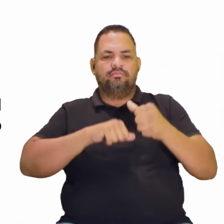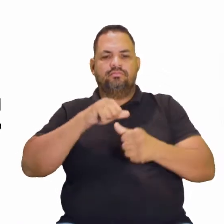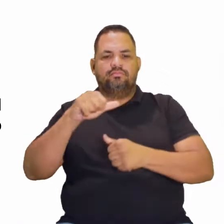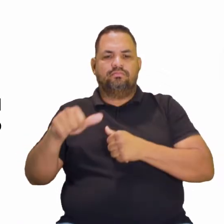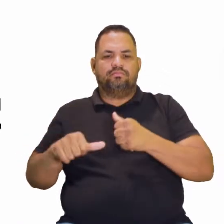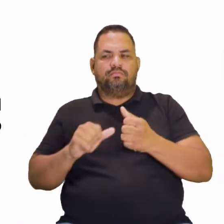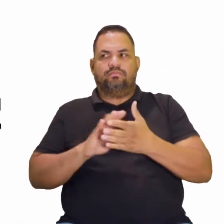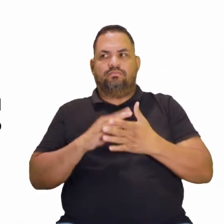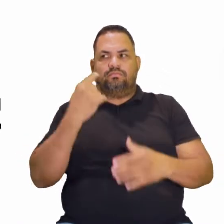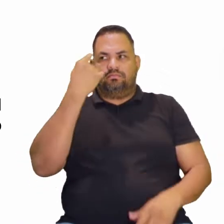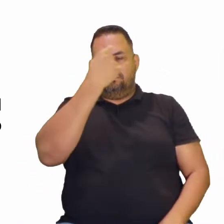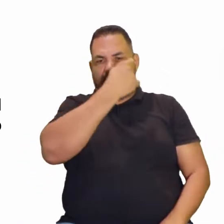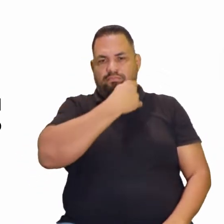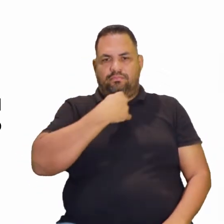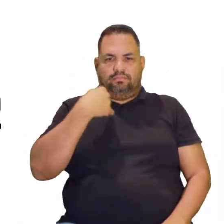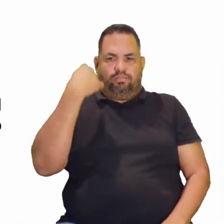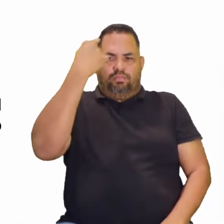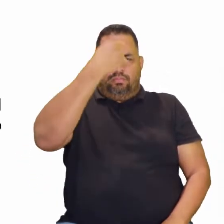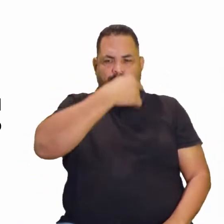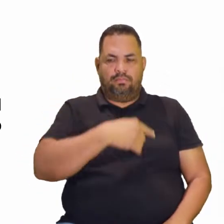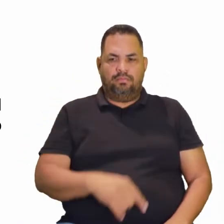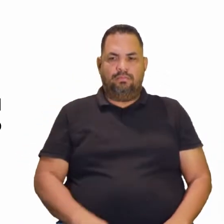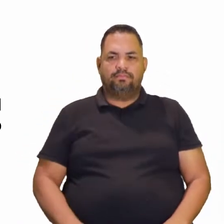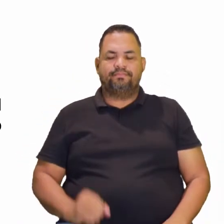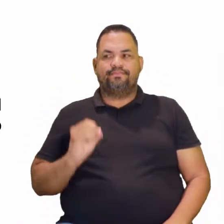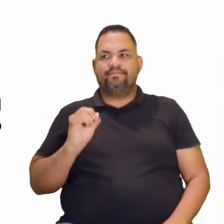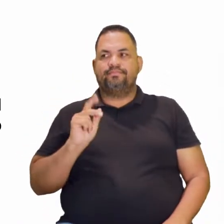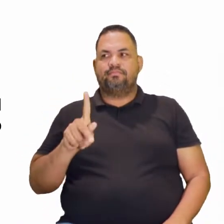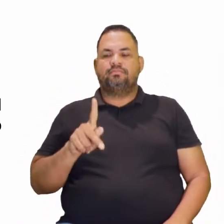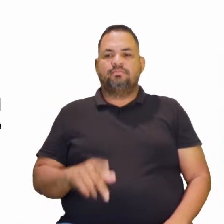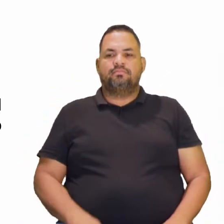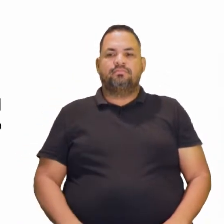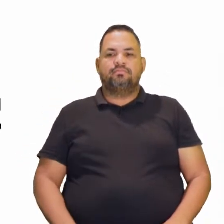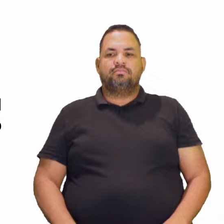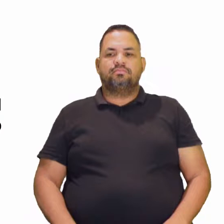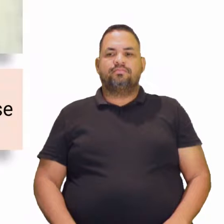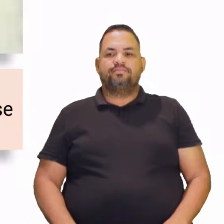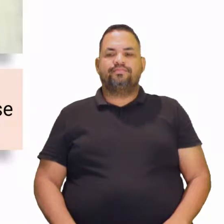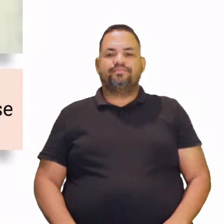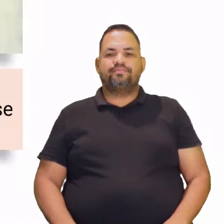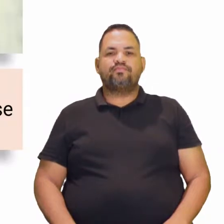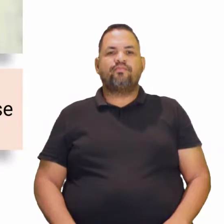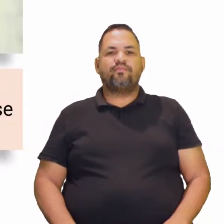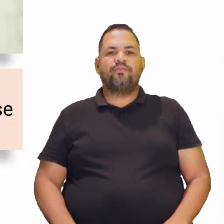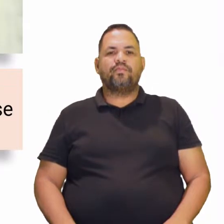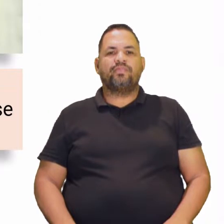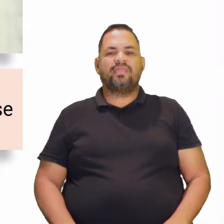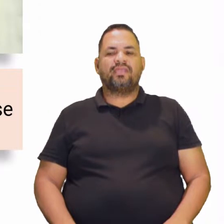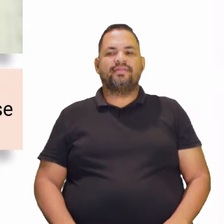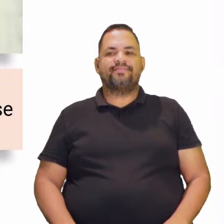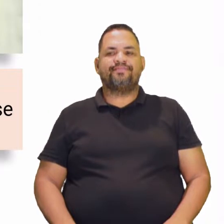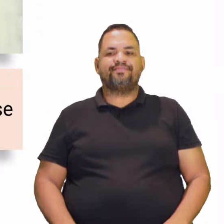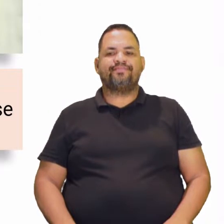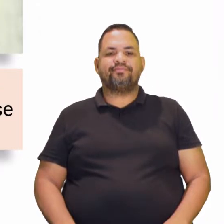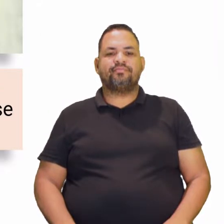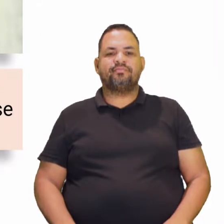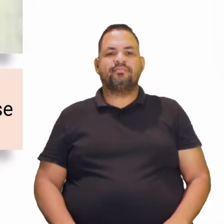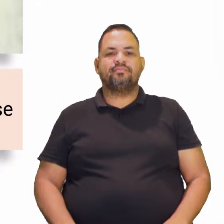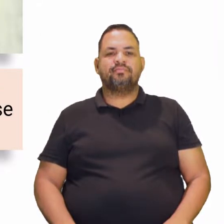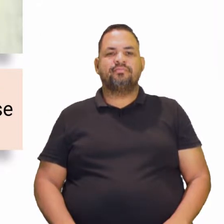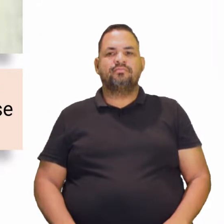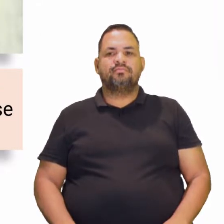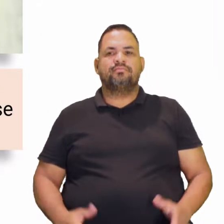transformações em seu rosto. Ok? Então vamos seguir aqui. E a gente